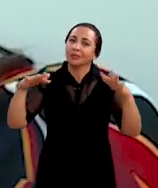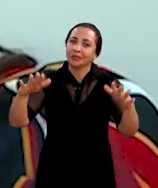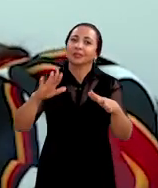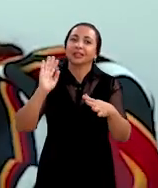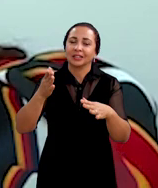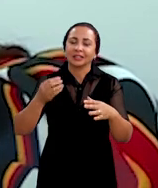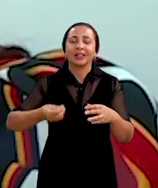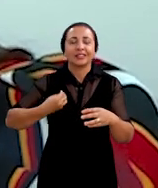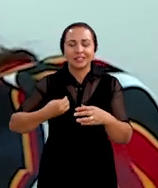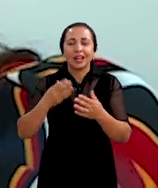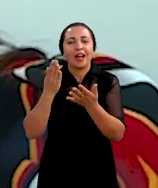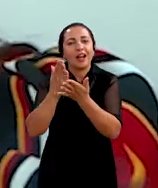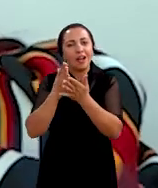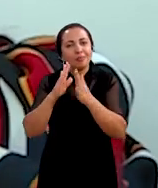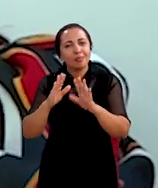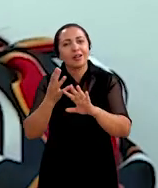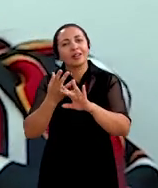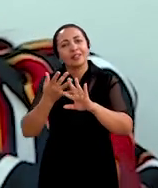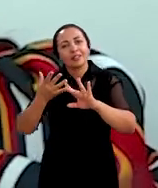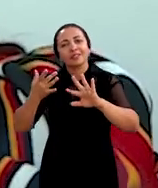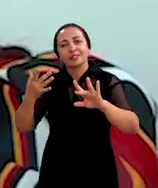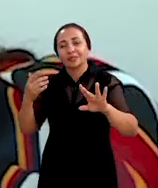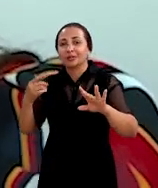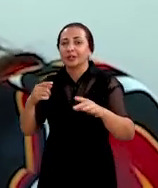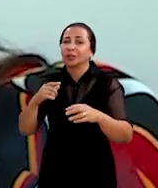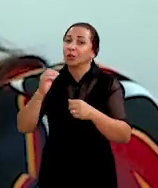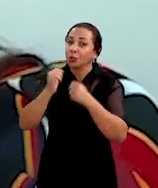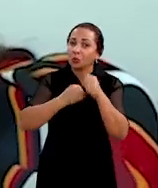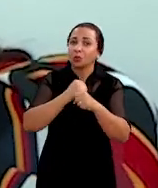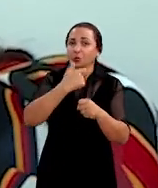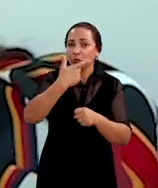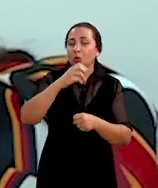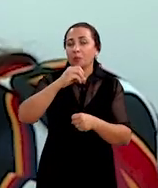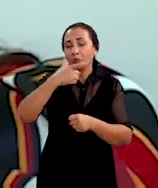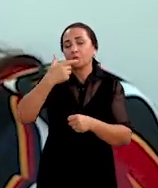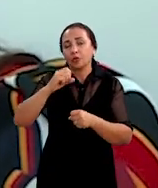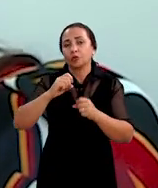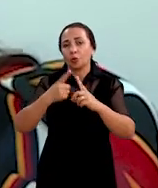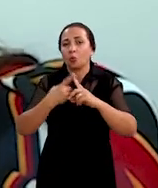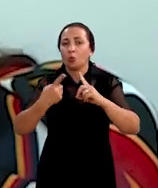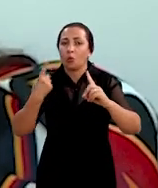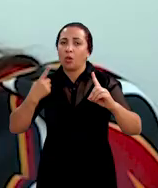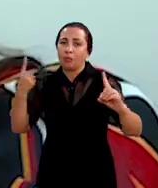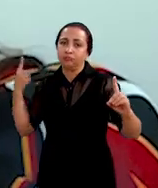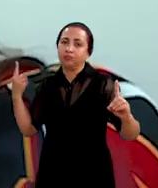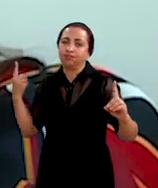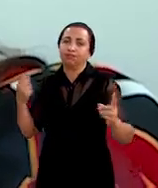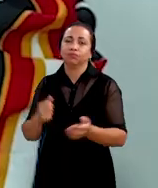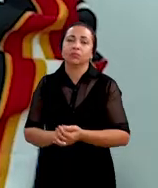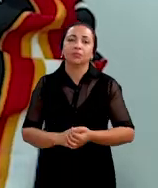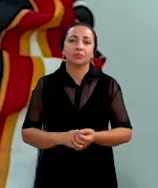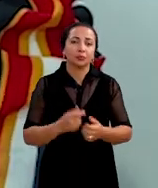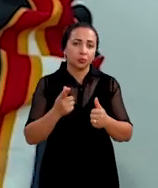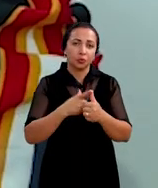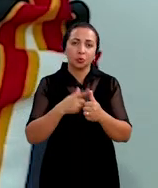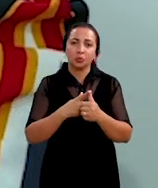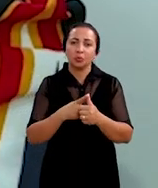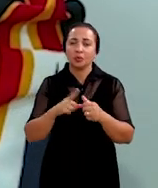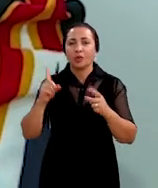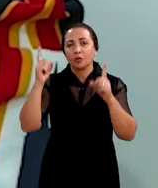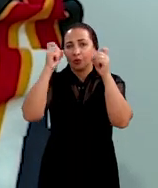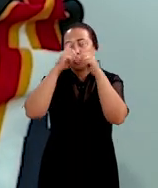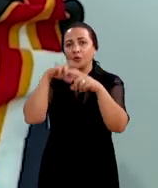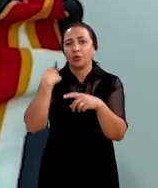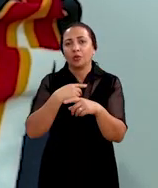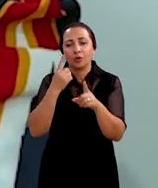a pandemia também, né, já está se afastando um pouco daquele período ápice que foi 2020, o isolamento social. O primeiro desafio que